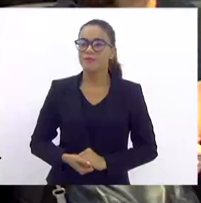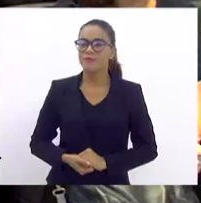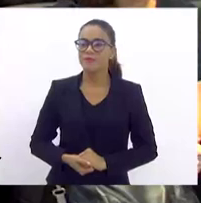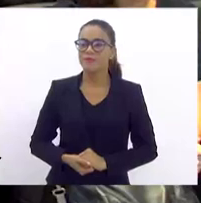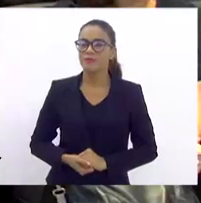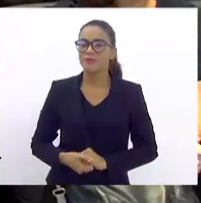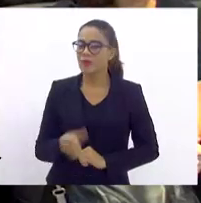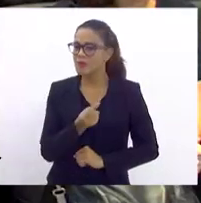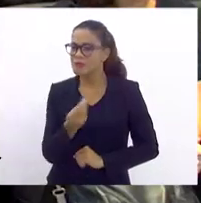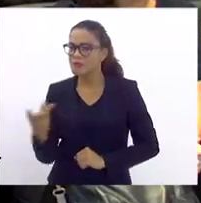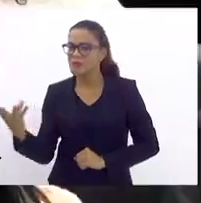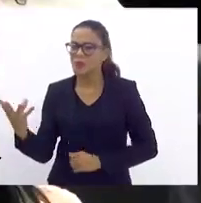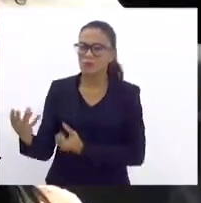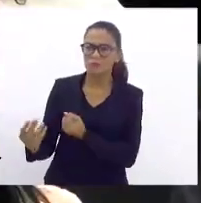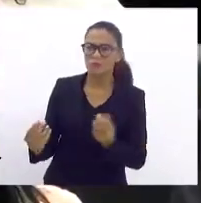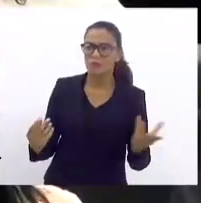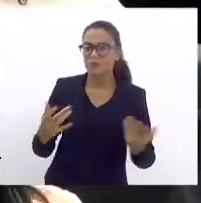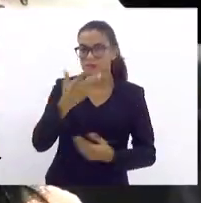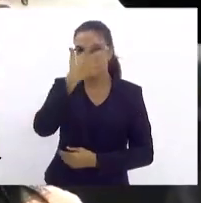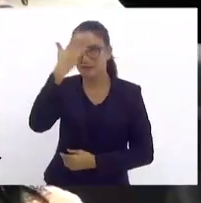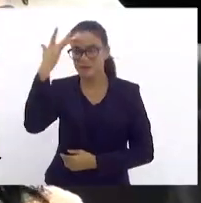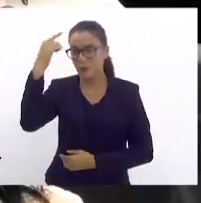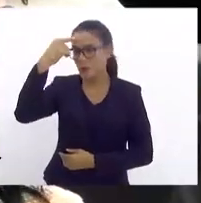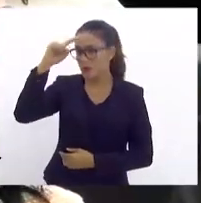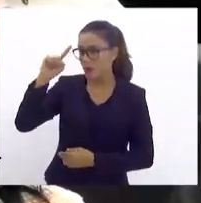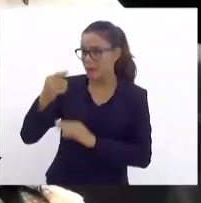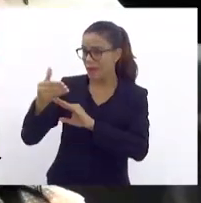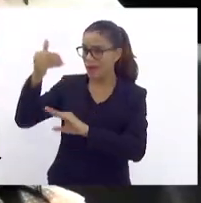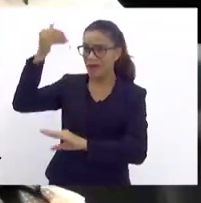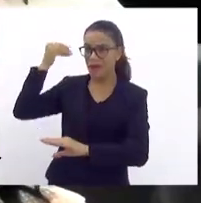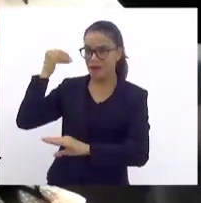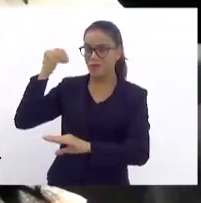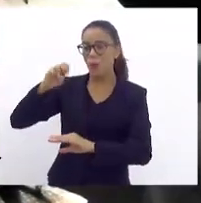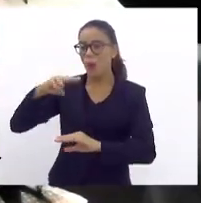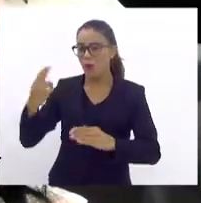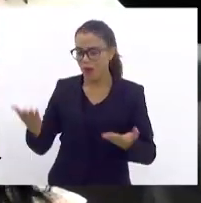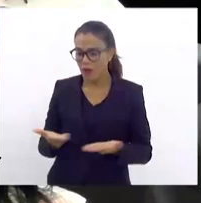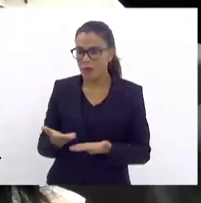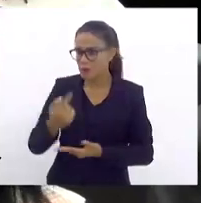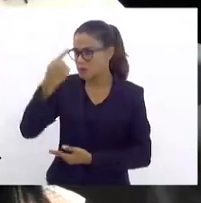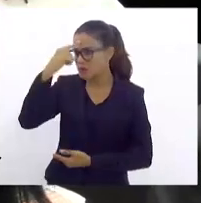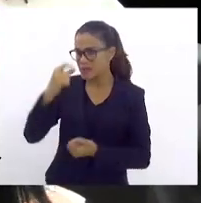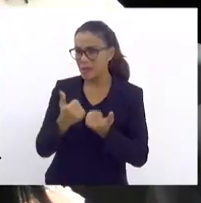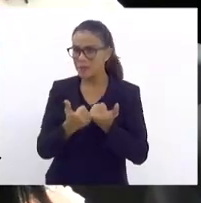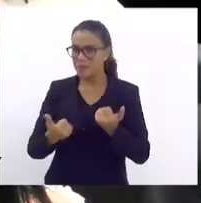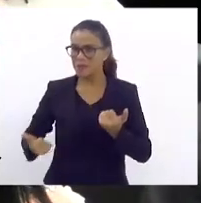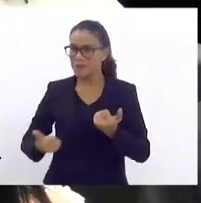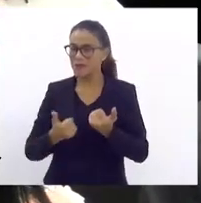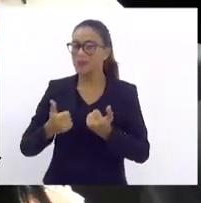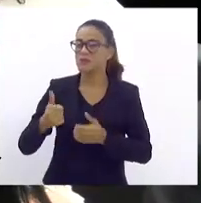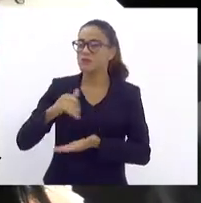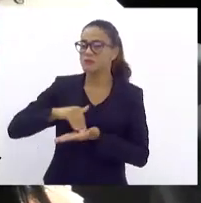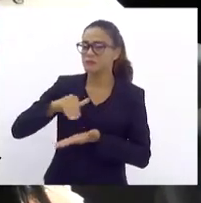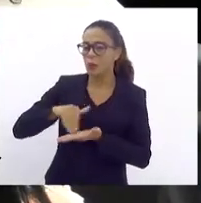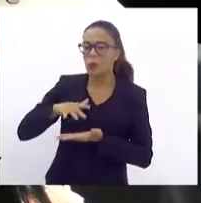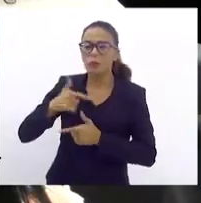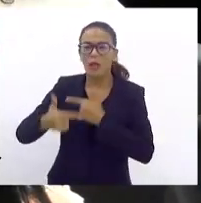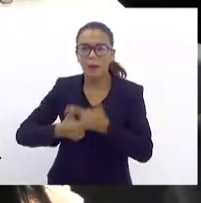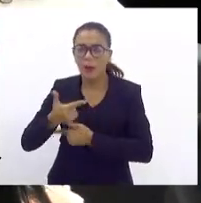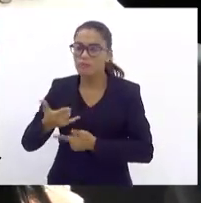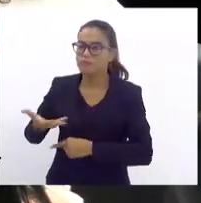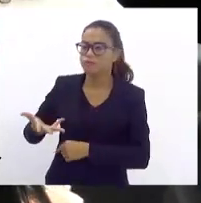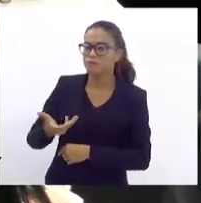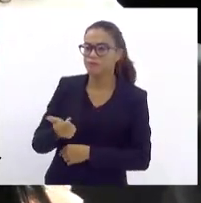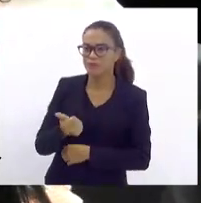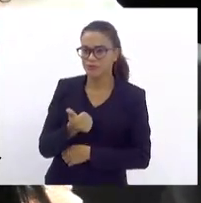muita gente não sabe ou não sabia da existência dessa subsecretaria que é tão importante ter feito um trabalho incrível